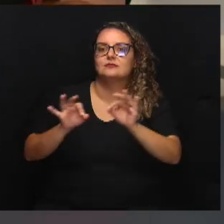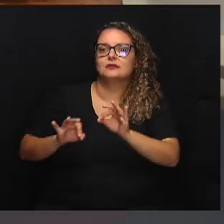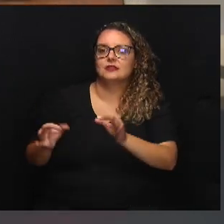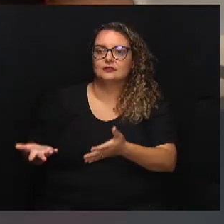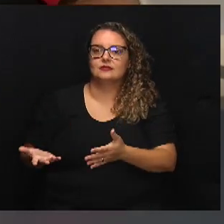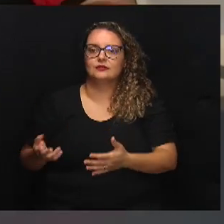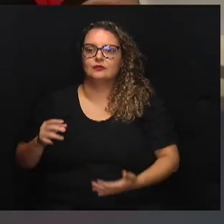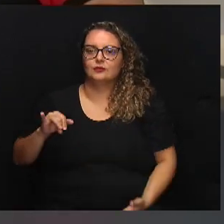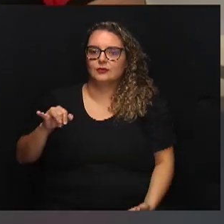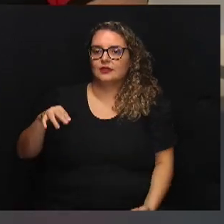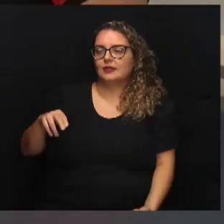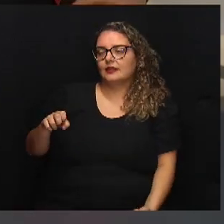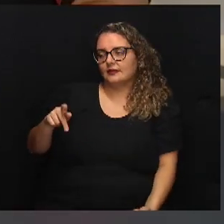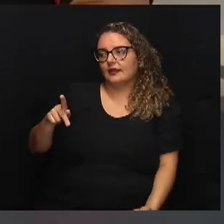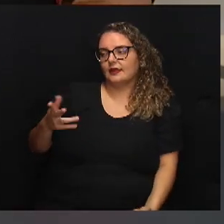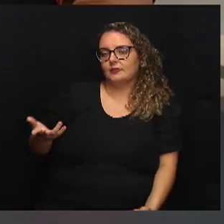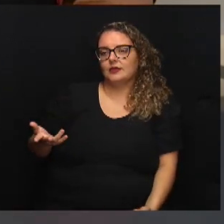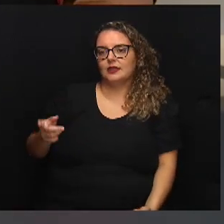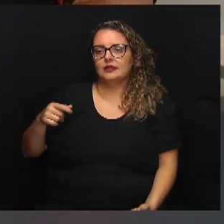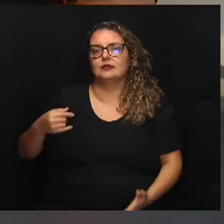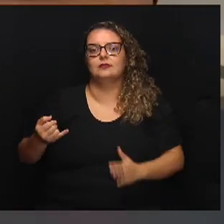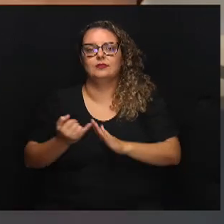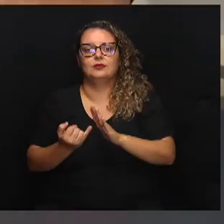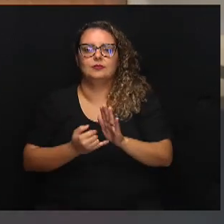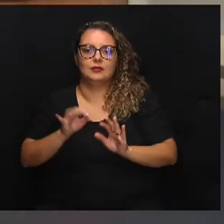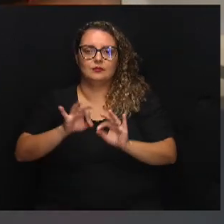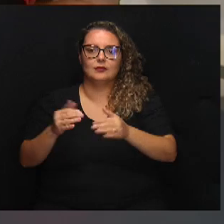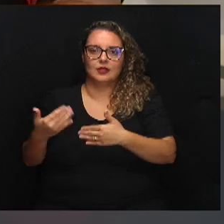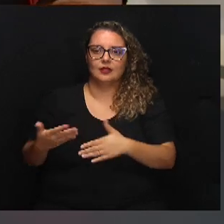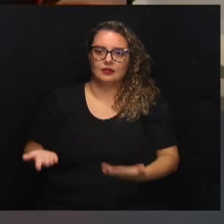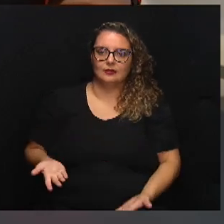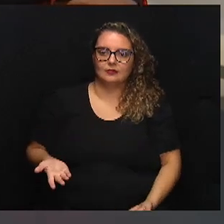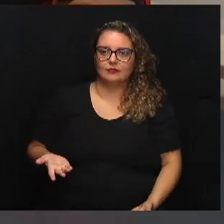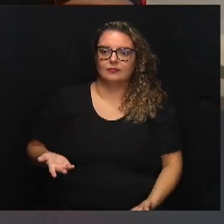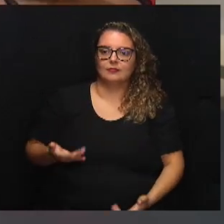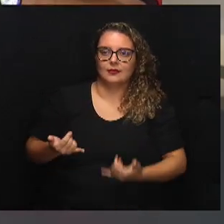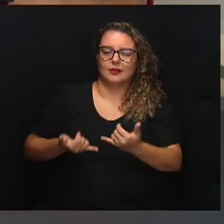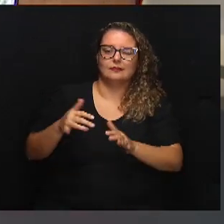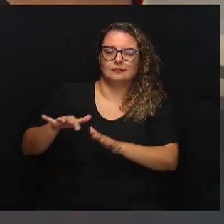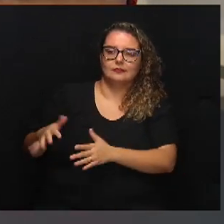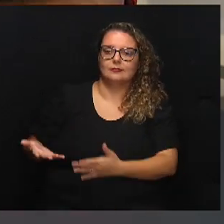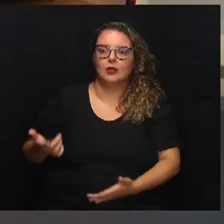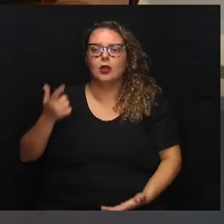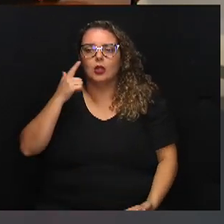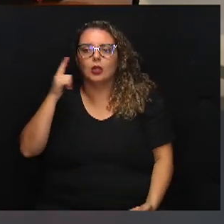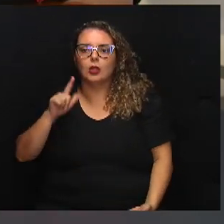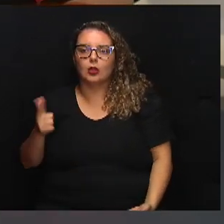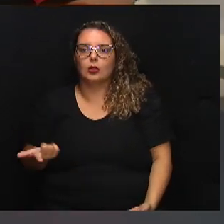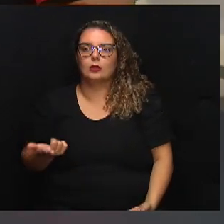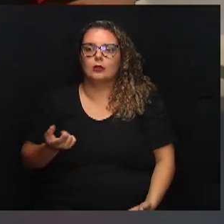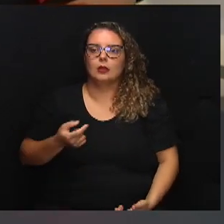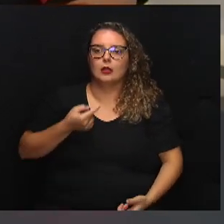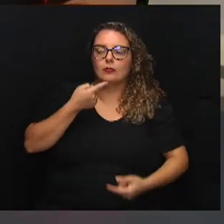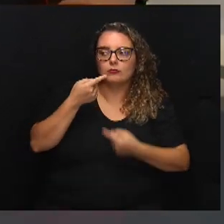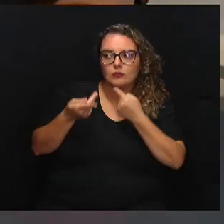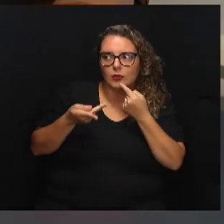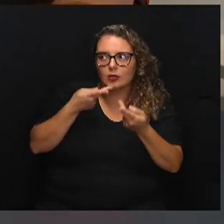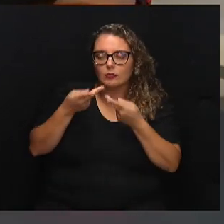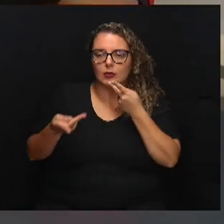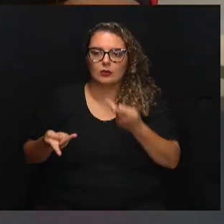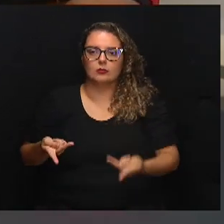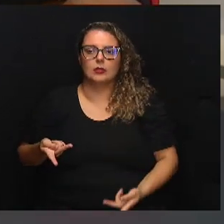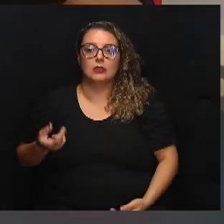no INEP, que é um instituto que elabora a prova, mas brincadeiras à parte, é claro que dá para a gente fazer algumas conjecturas a respeito. Se